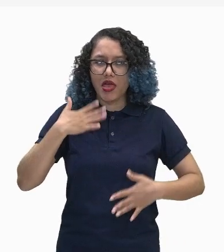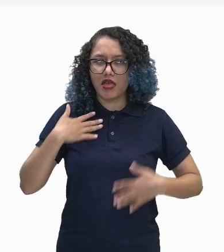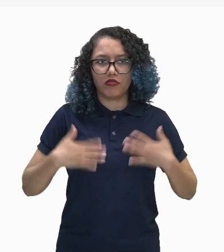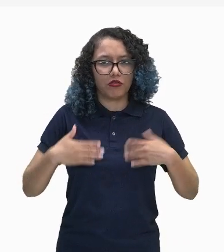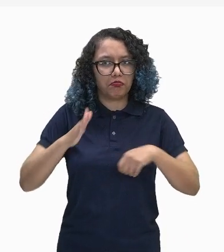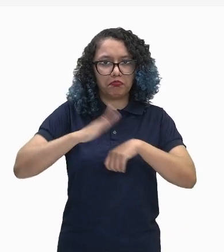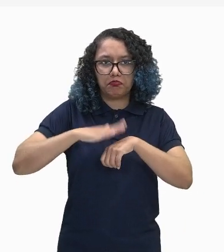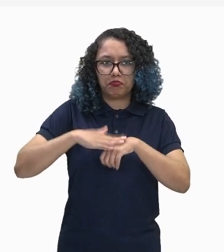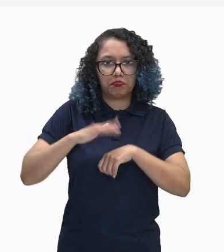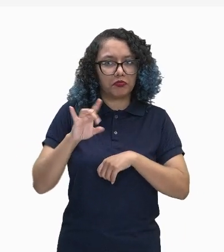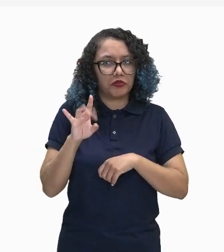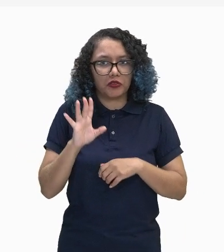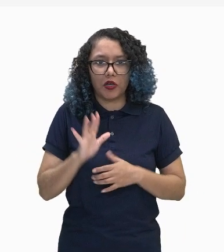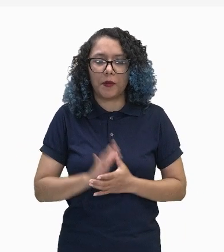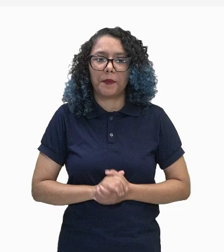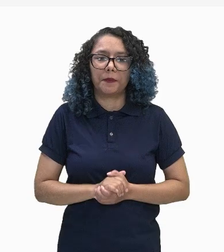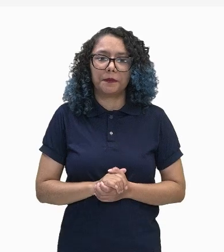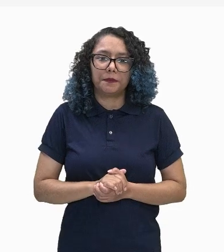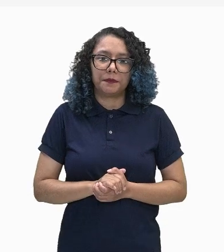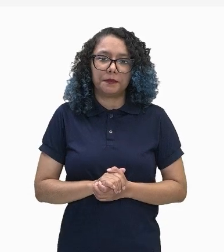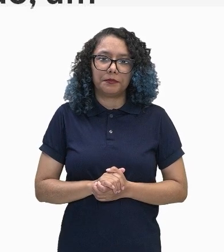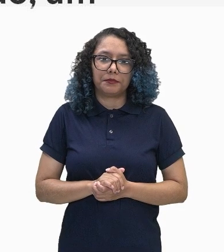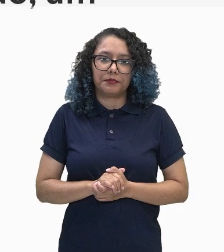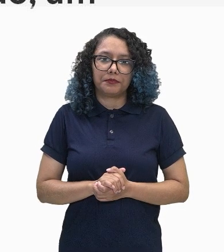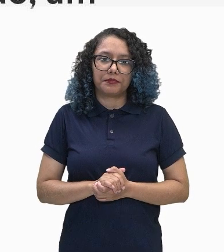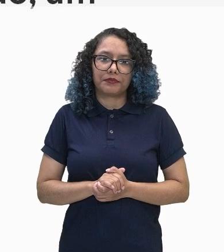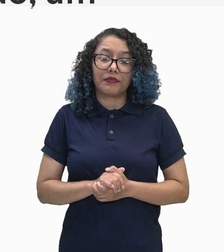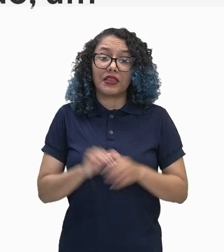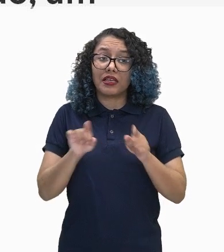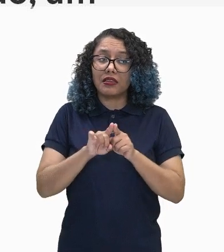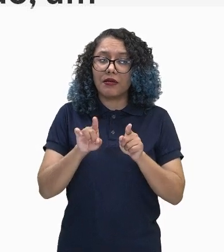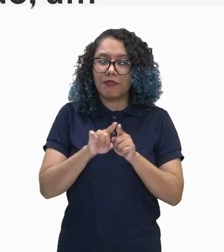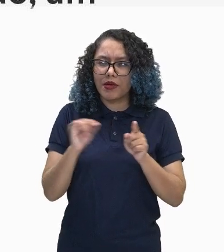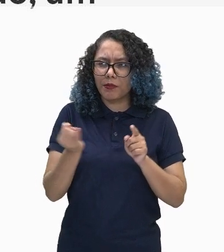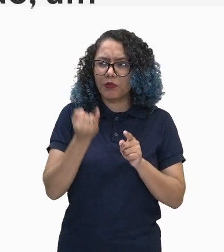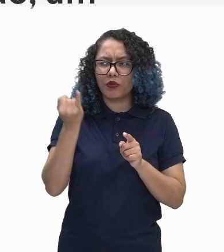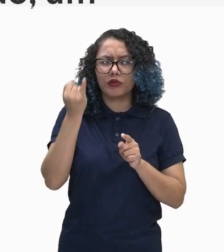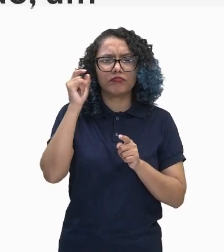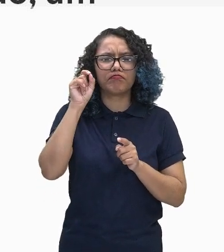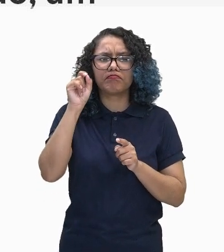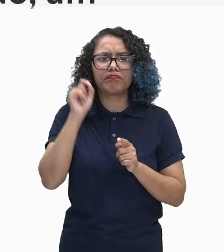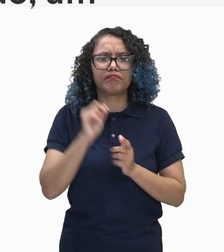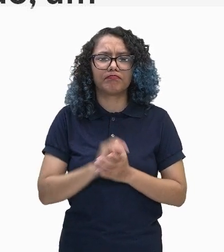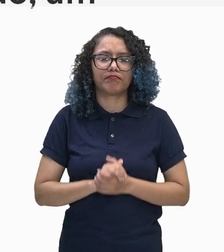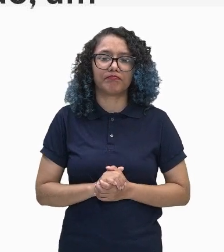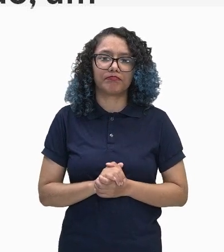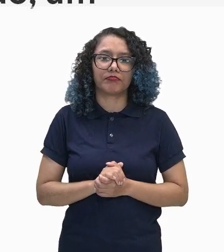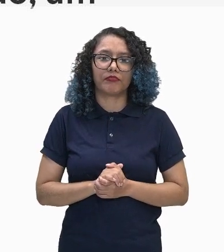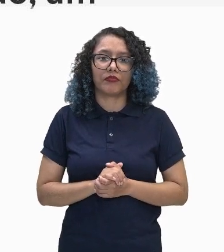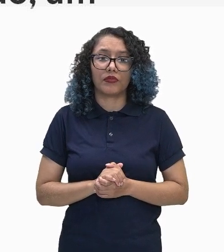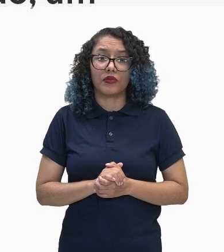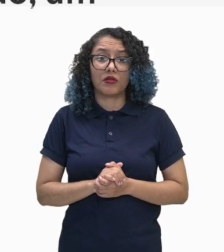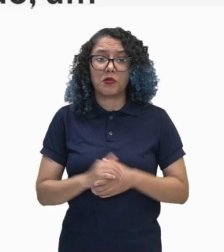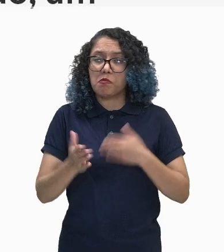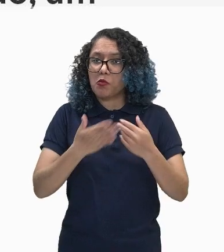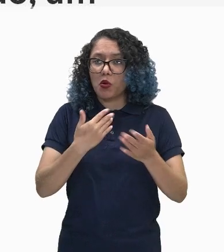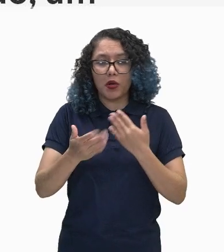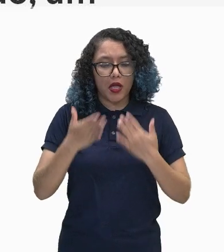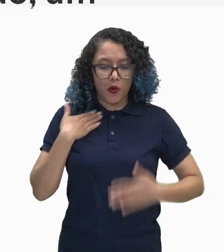movimento pelo movimento. E o mais importante, todo o corpo pode